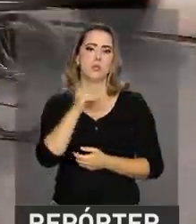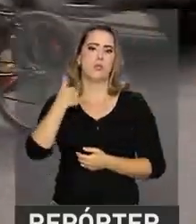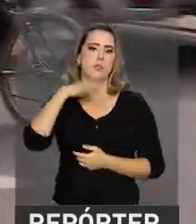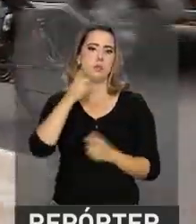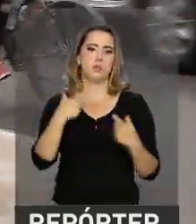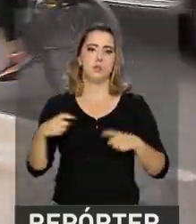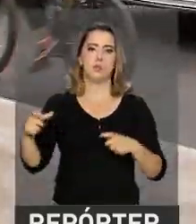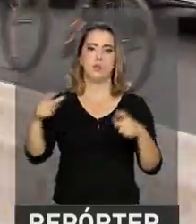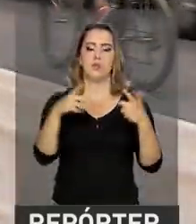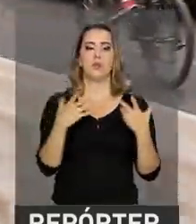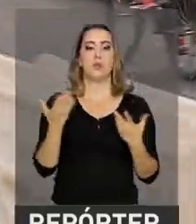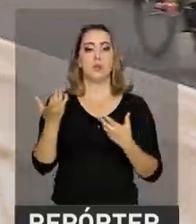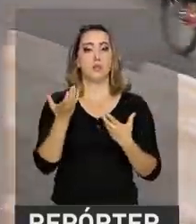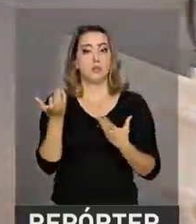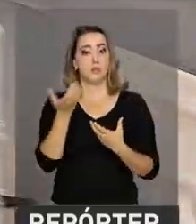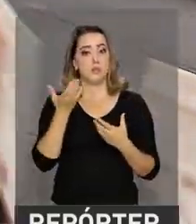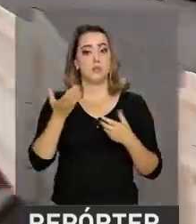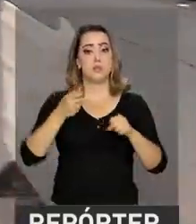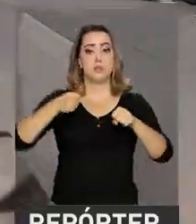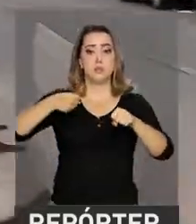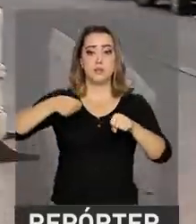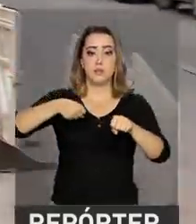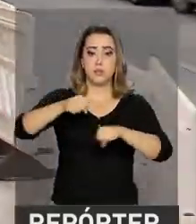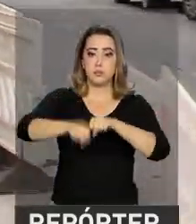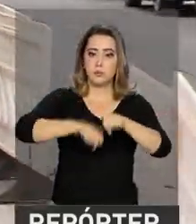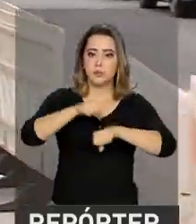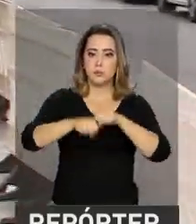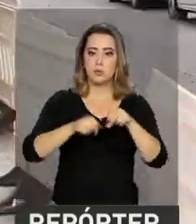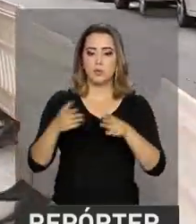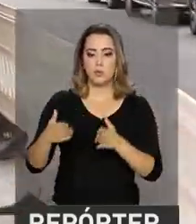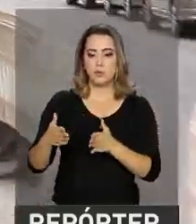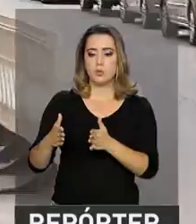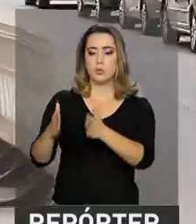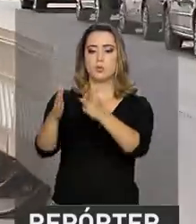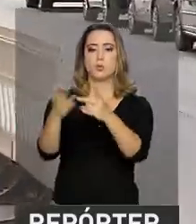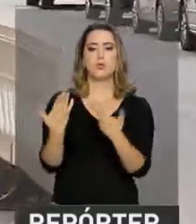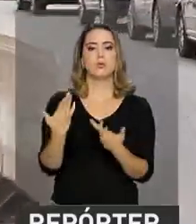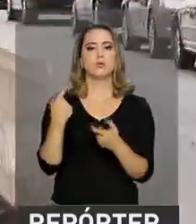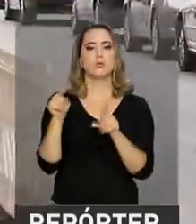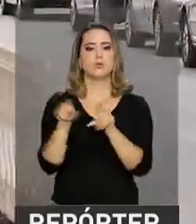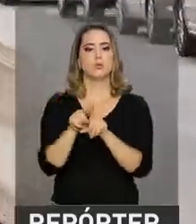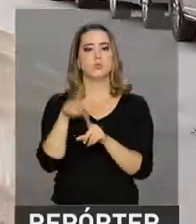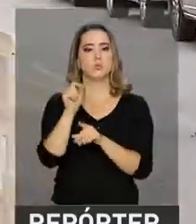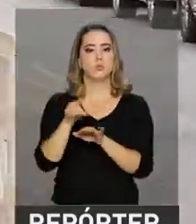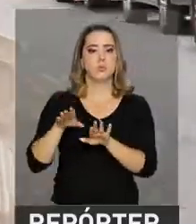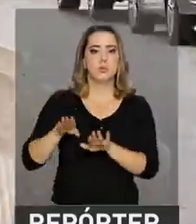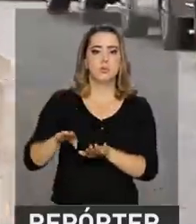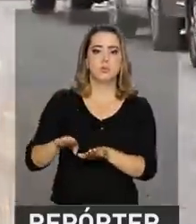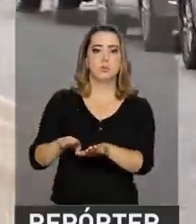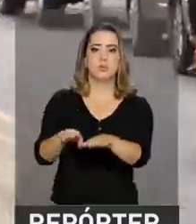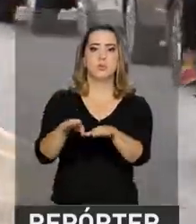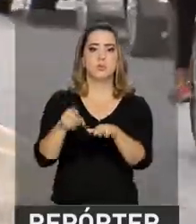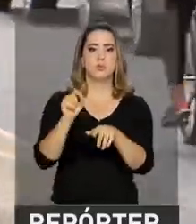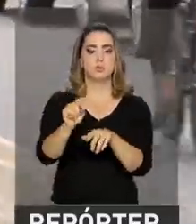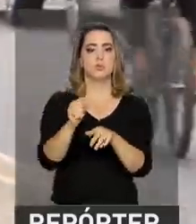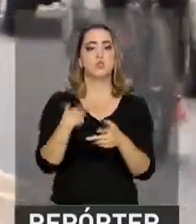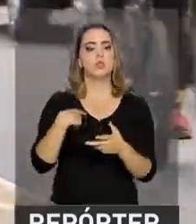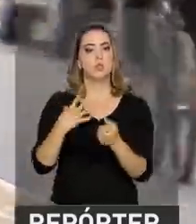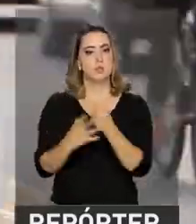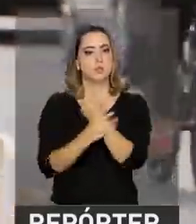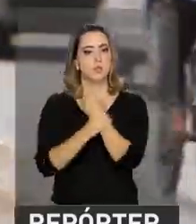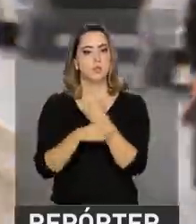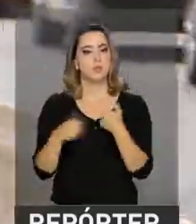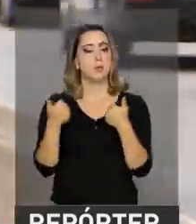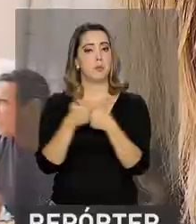ir para a rua, com um legado também de uma faixa de pedestre que vai ficar, né, para o deslocamento, uma travessia segura em